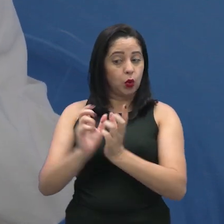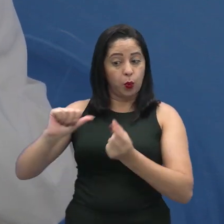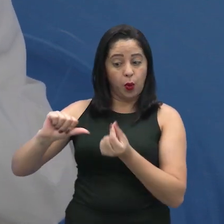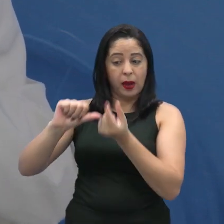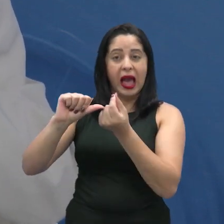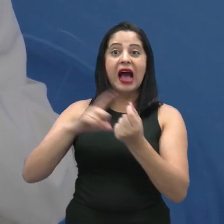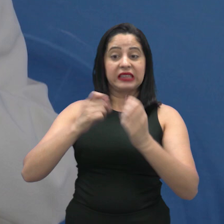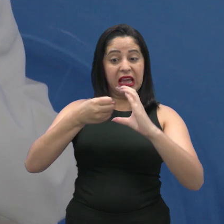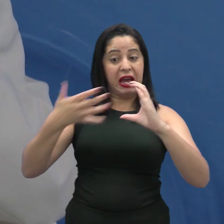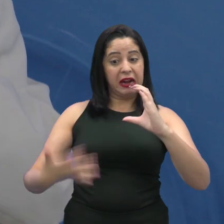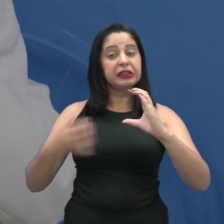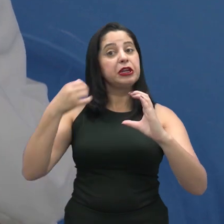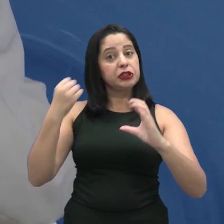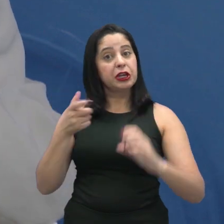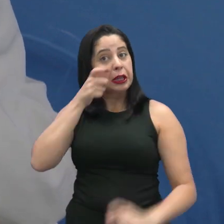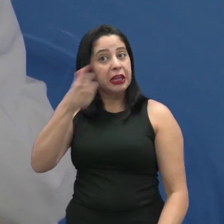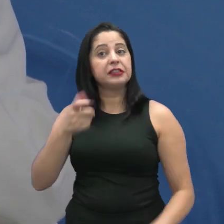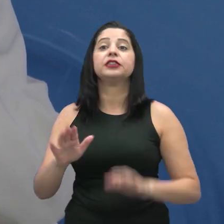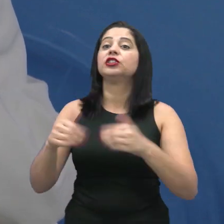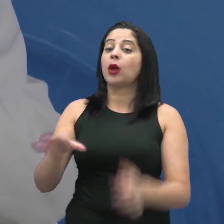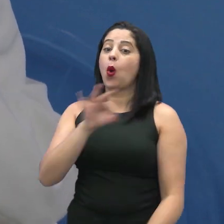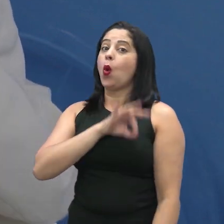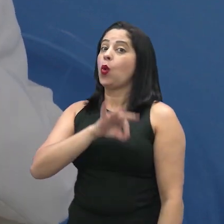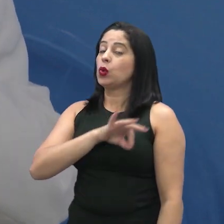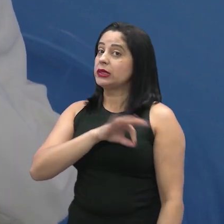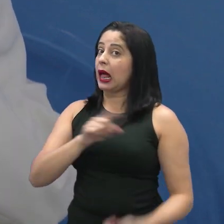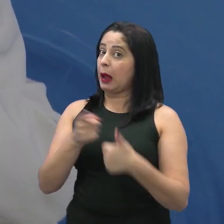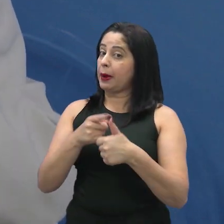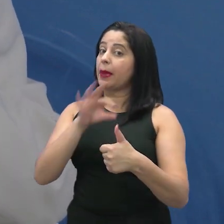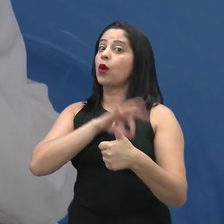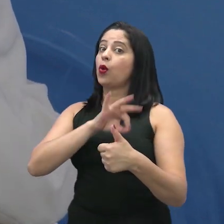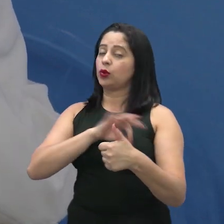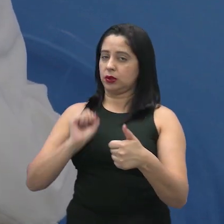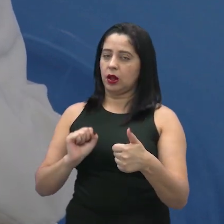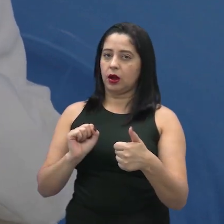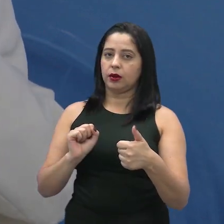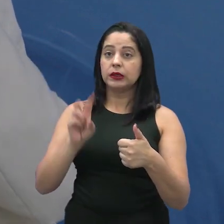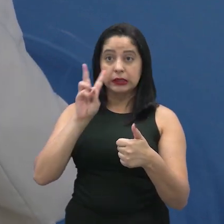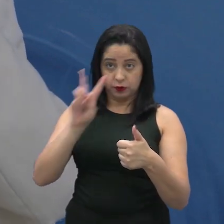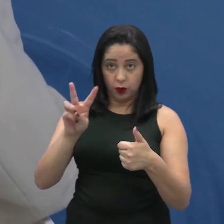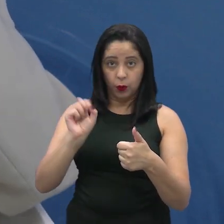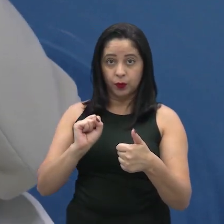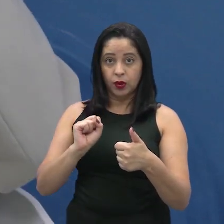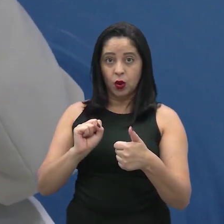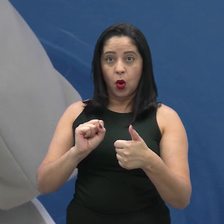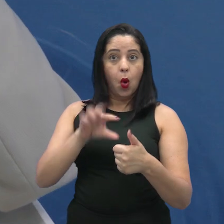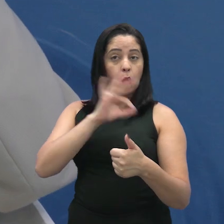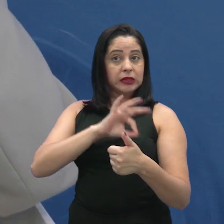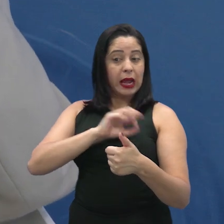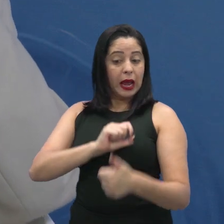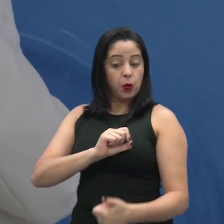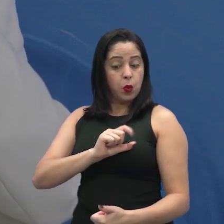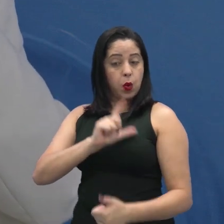características bastante interessantes. Primeiro é a renda, né? Então, como a gente viu nos seus dados, a renda tende a